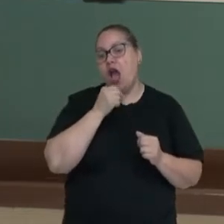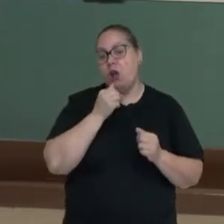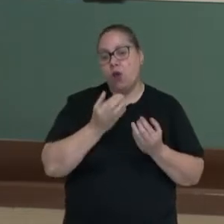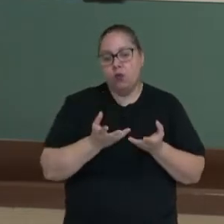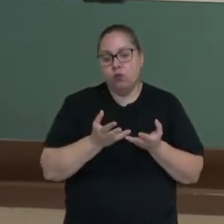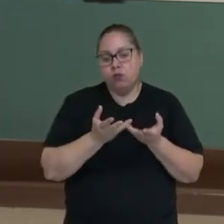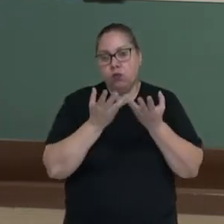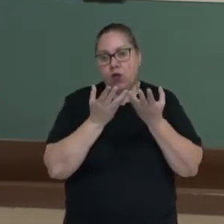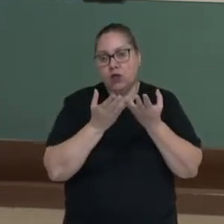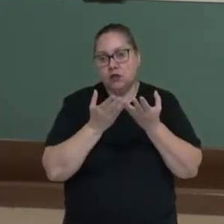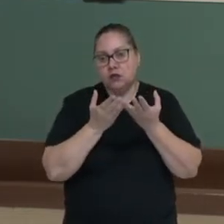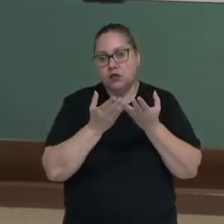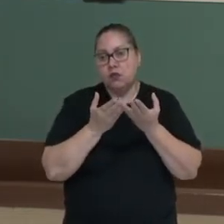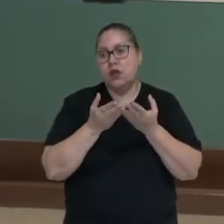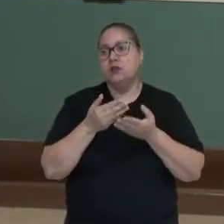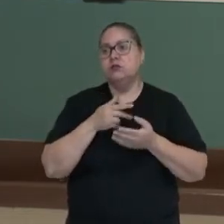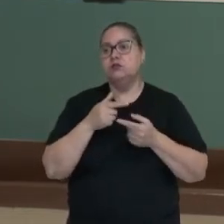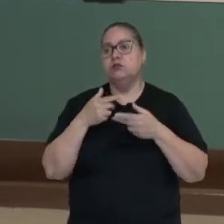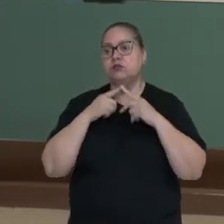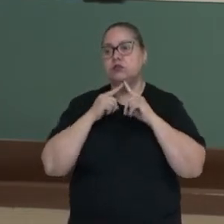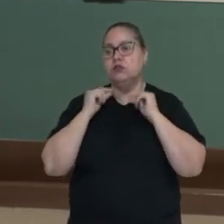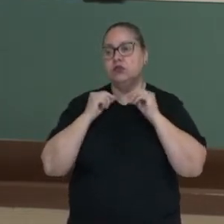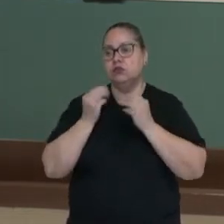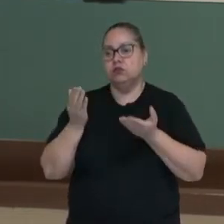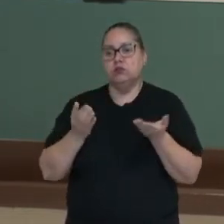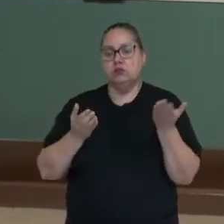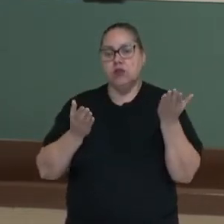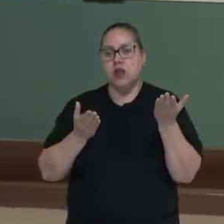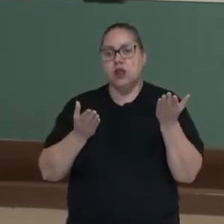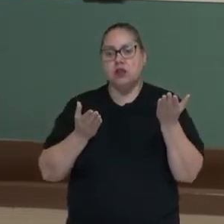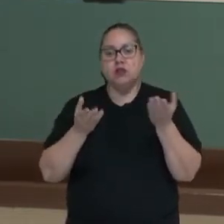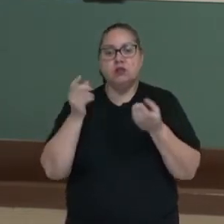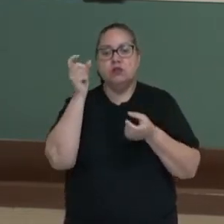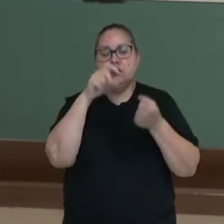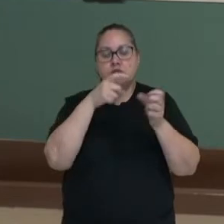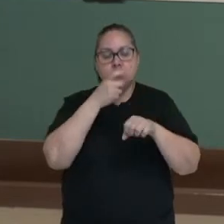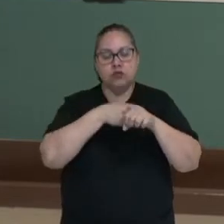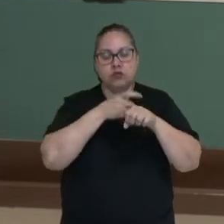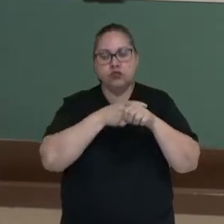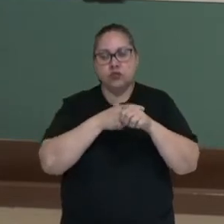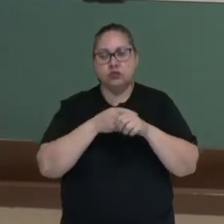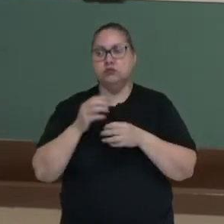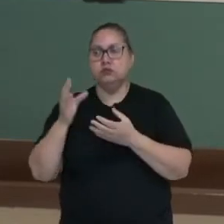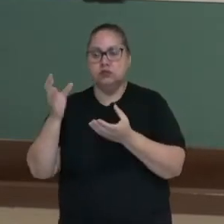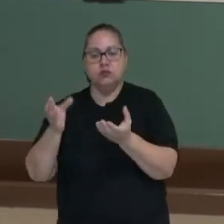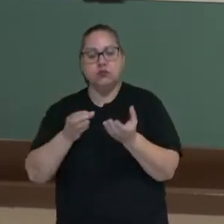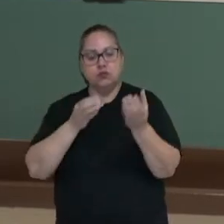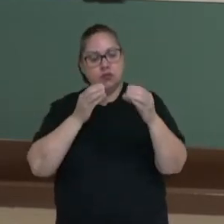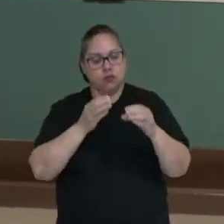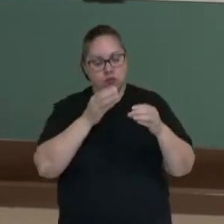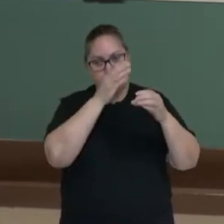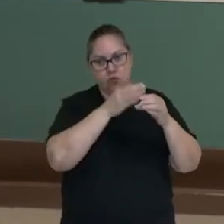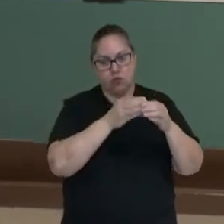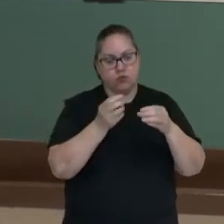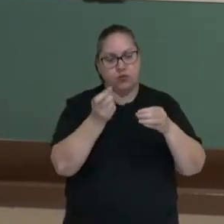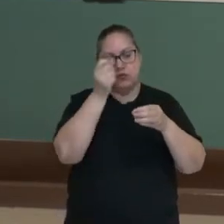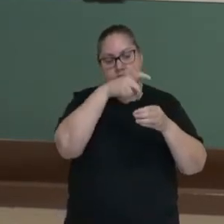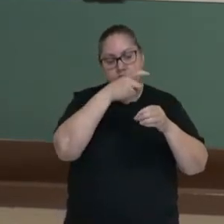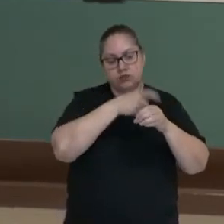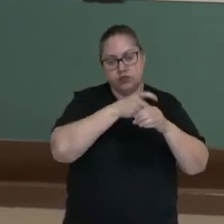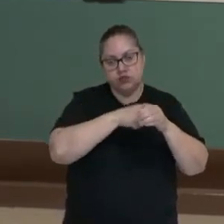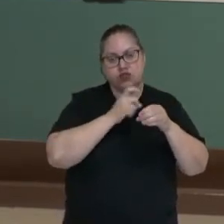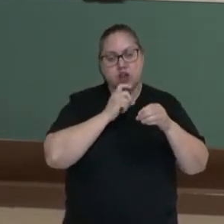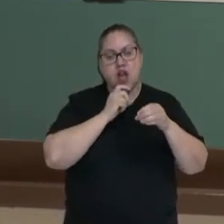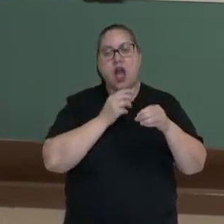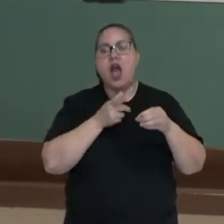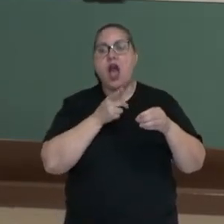com gás para o garçom e também pediu que no copo tenha pedras de gelo. O garçom trouxe o copo com as pedrinhas de gelo, a água